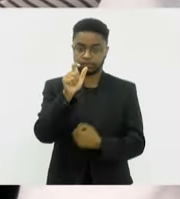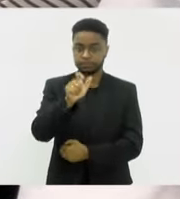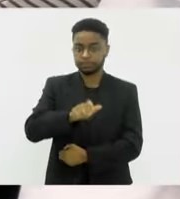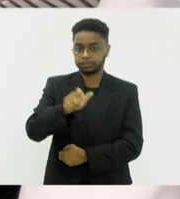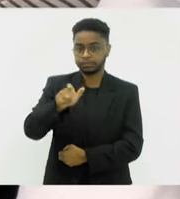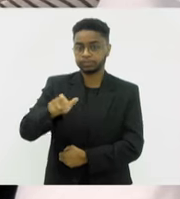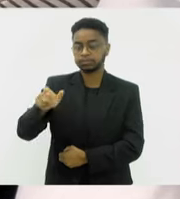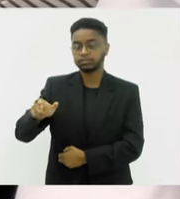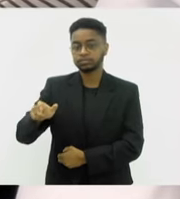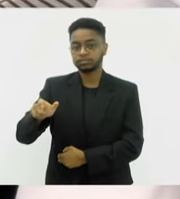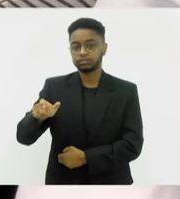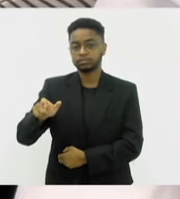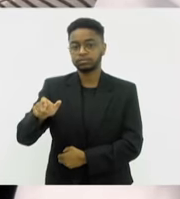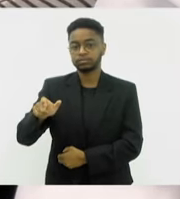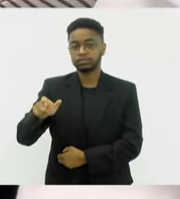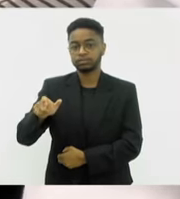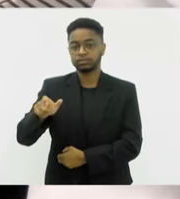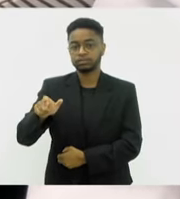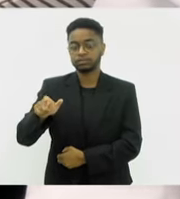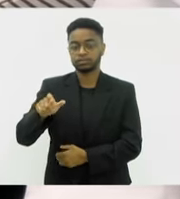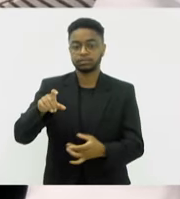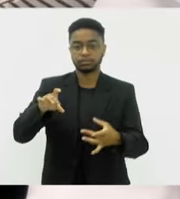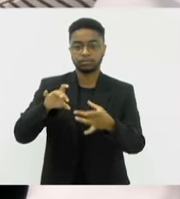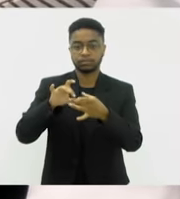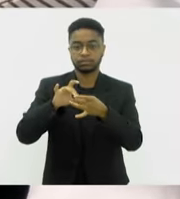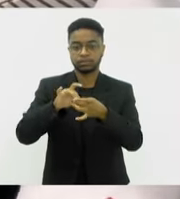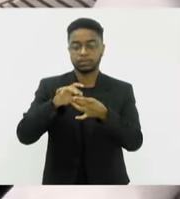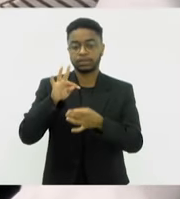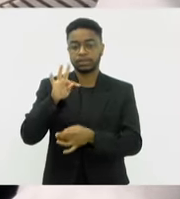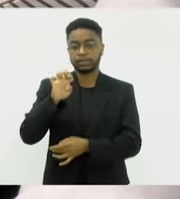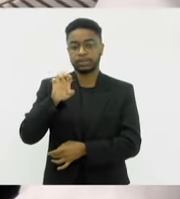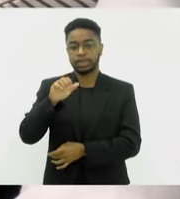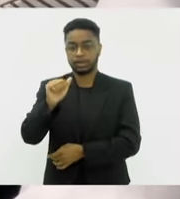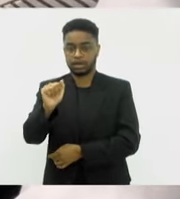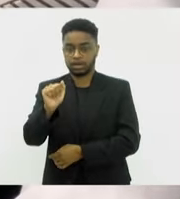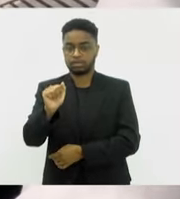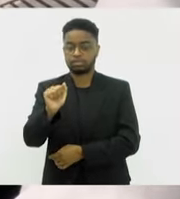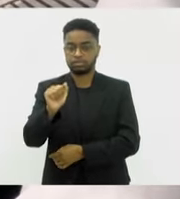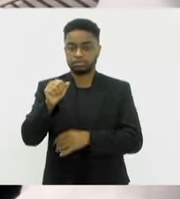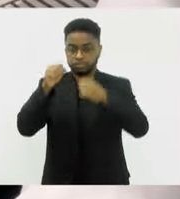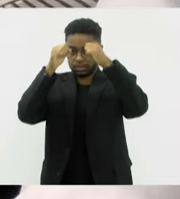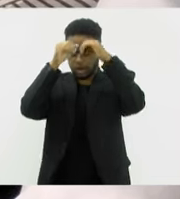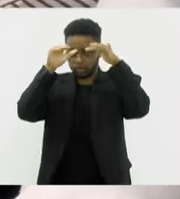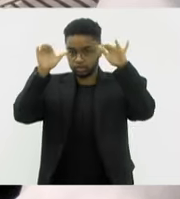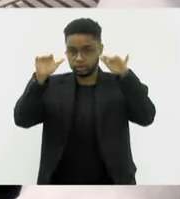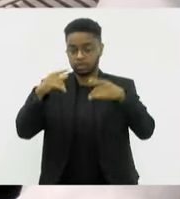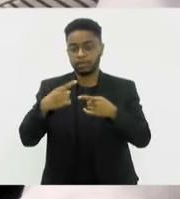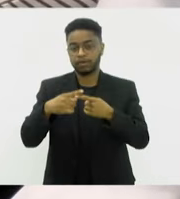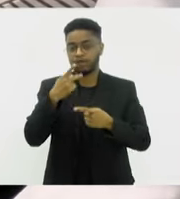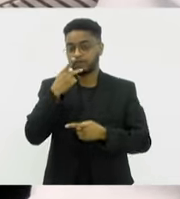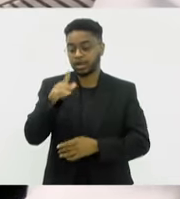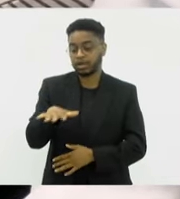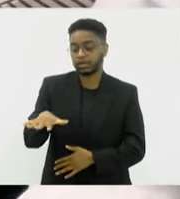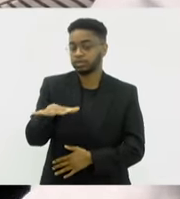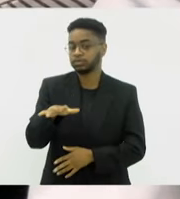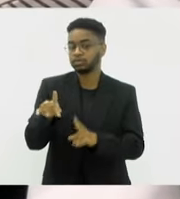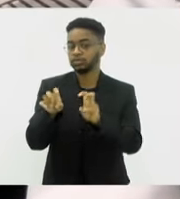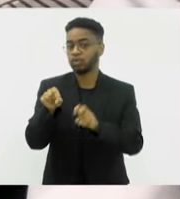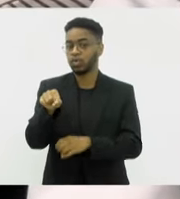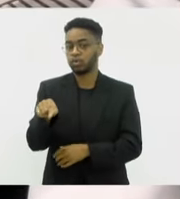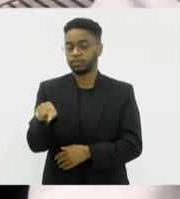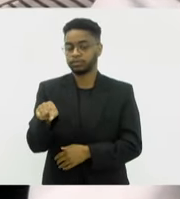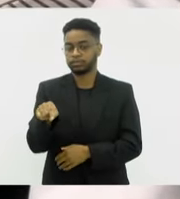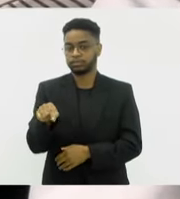pessoas dentro do transtorno do espectro autista. Ele trata desse nicho. O